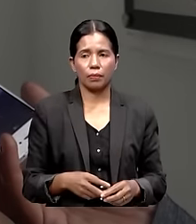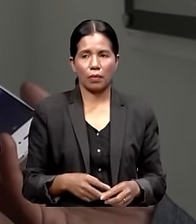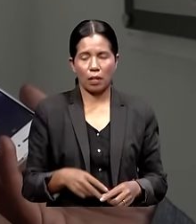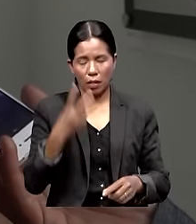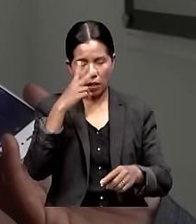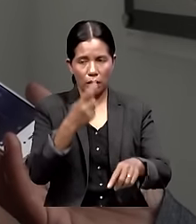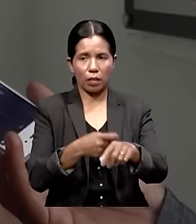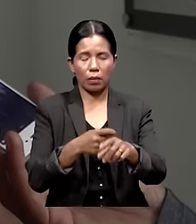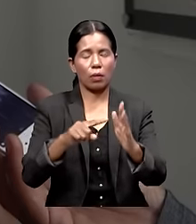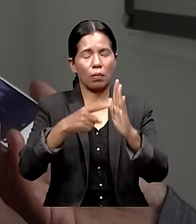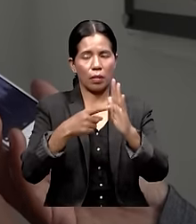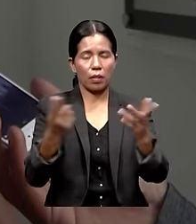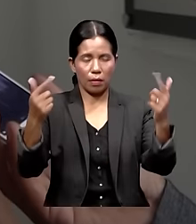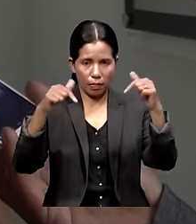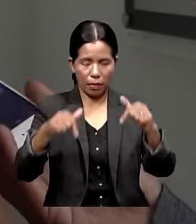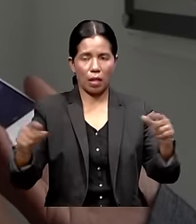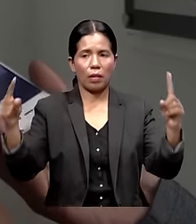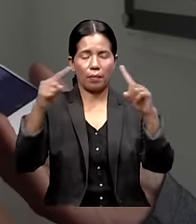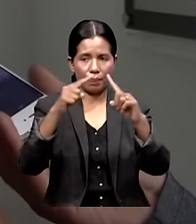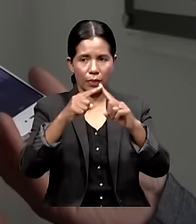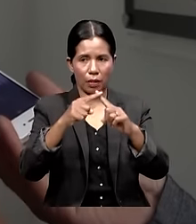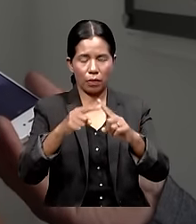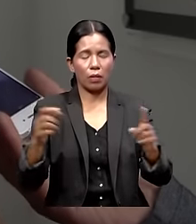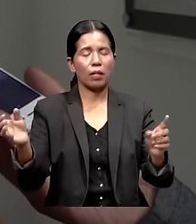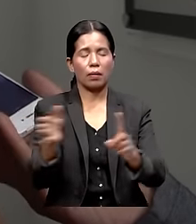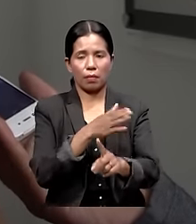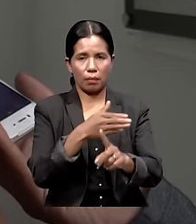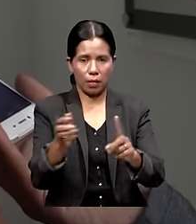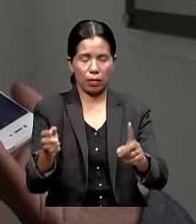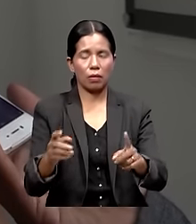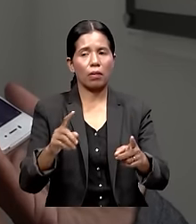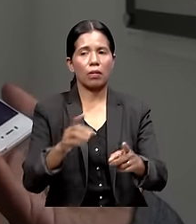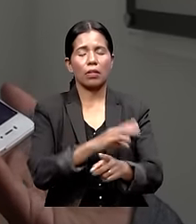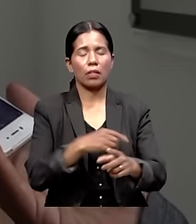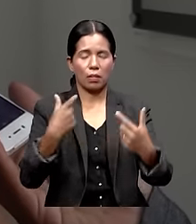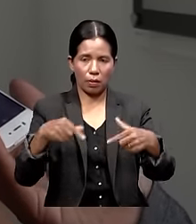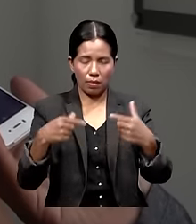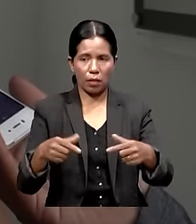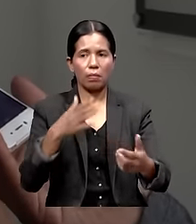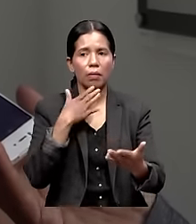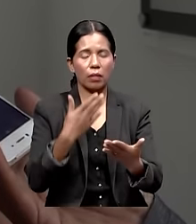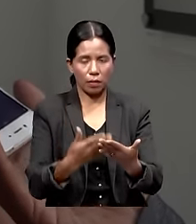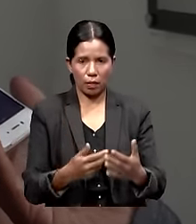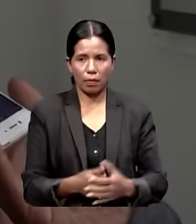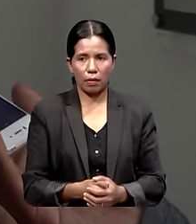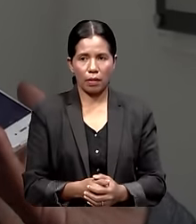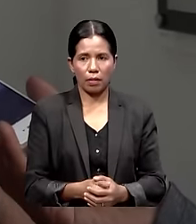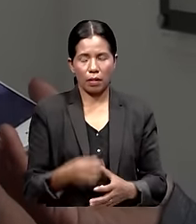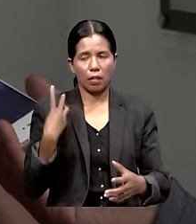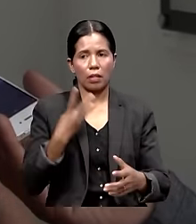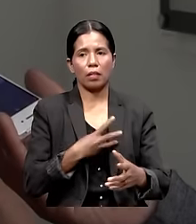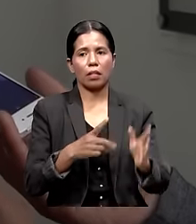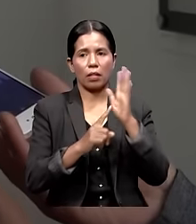situação nem o se arrumai toida bacumala. Oi de bakumalo ne madia para nune statement se rita